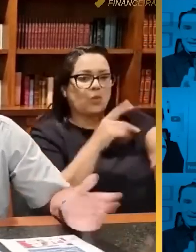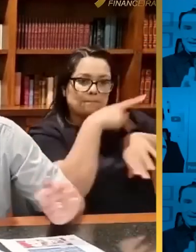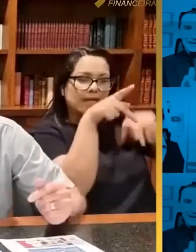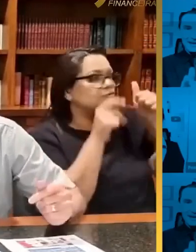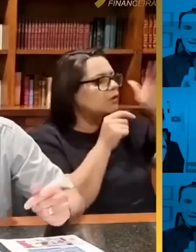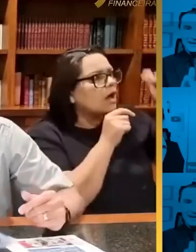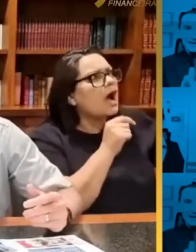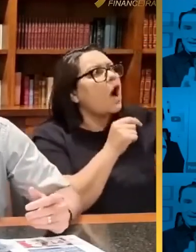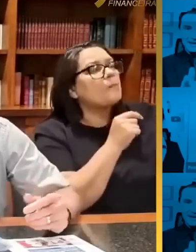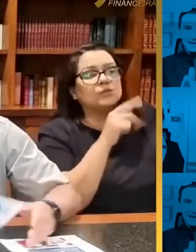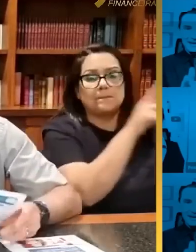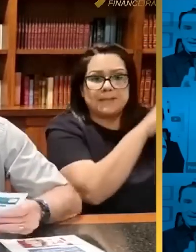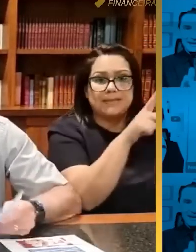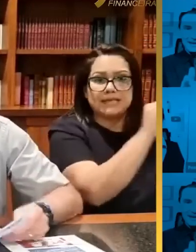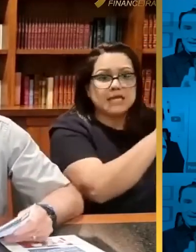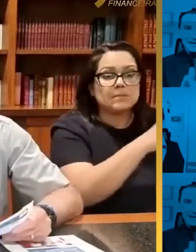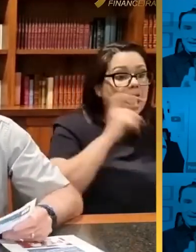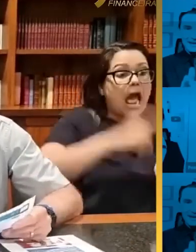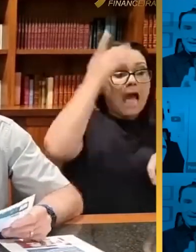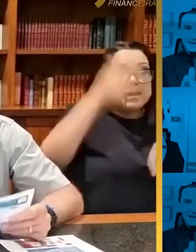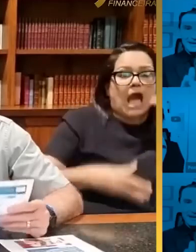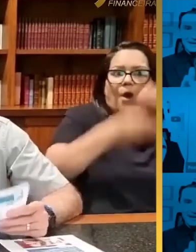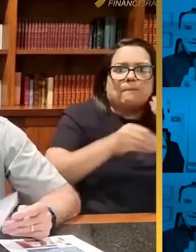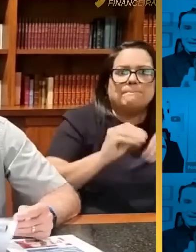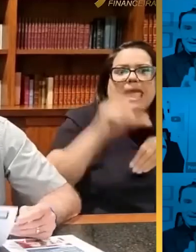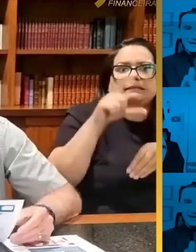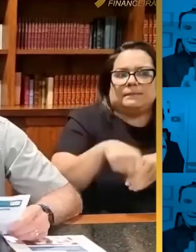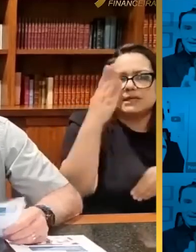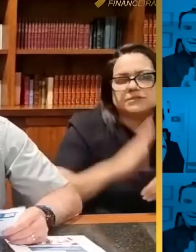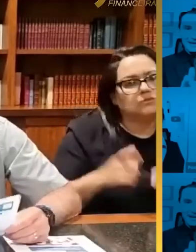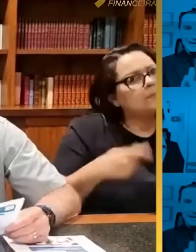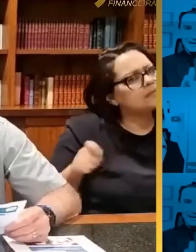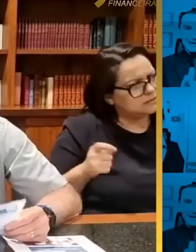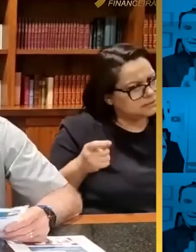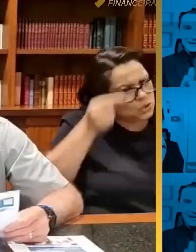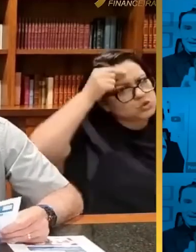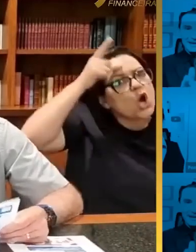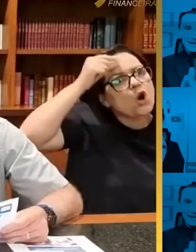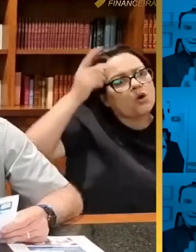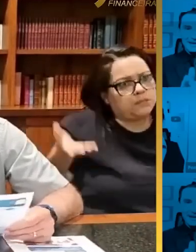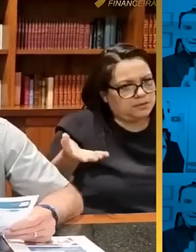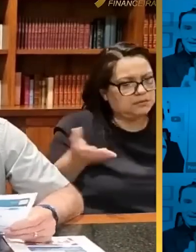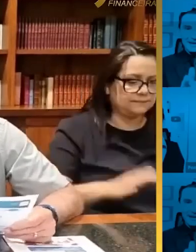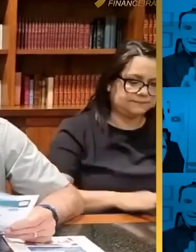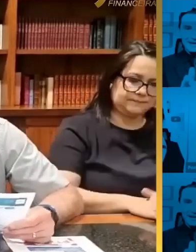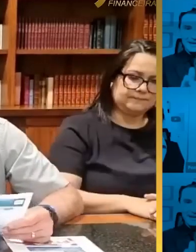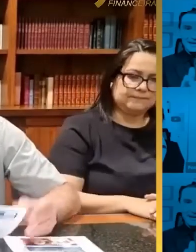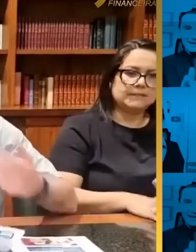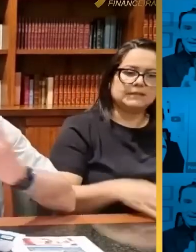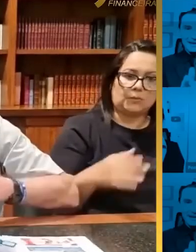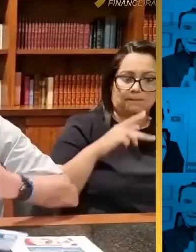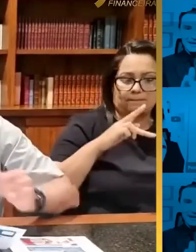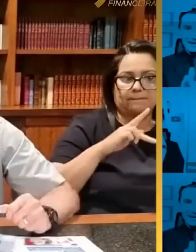Não precisa fazer isso aí. Tudo bem? Vamos lá. A Petrobras, independente do que aconteça,